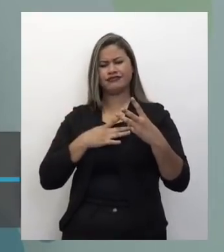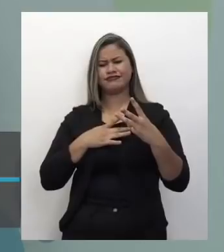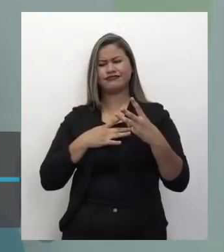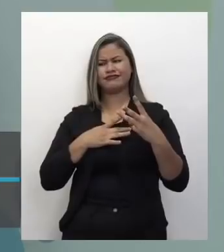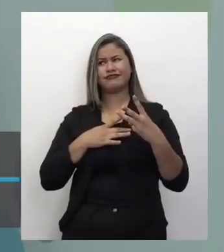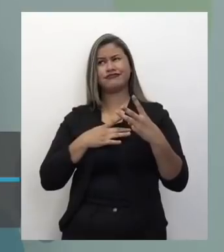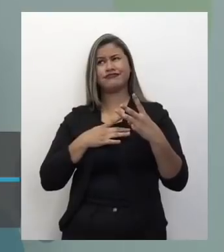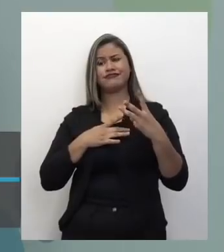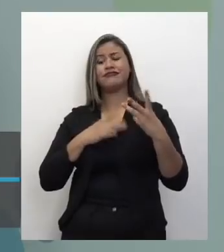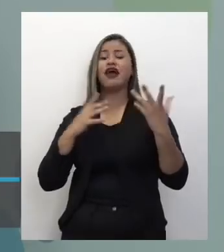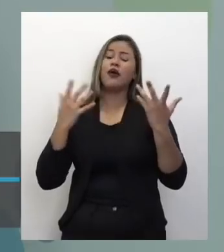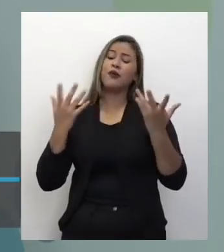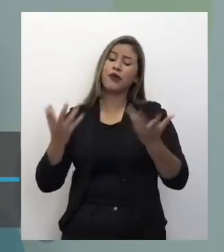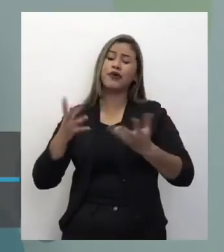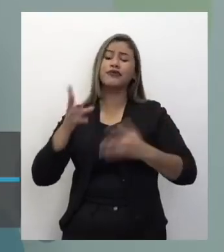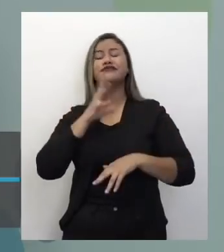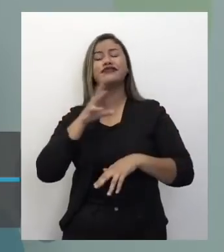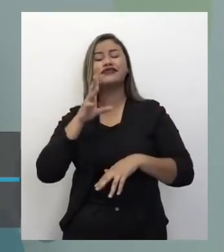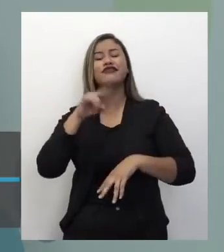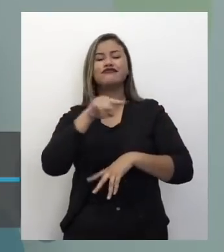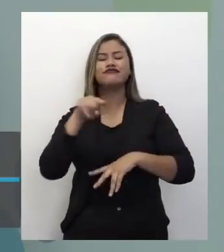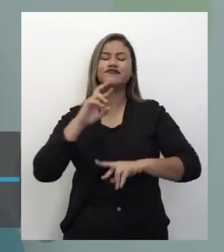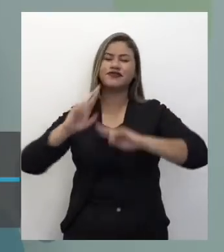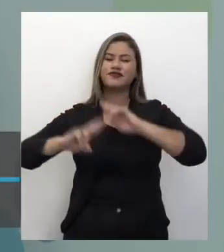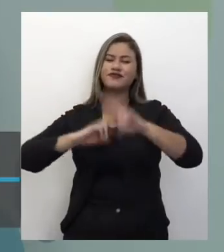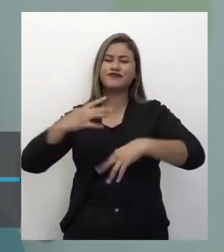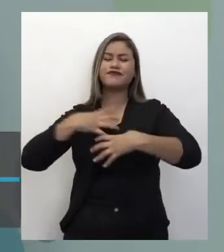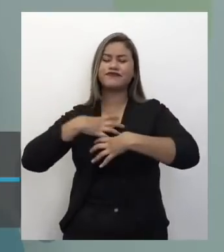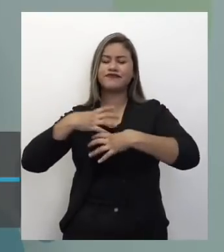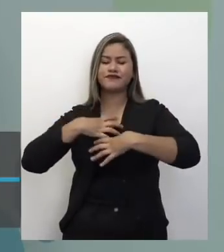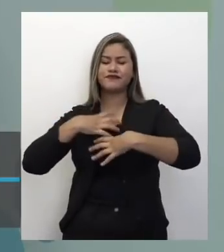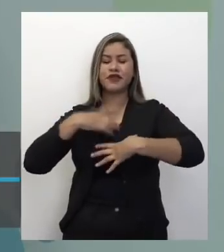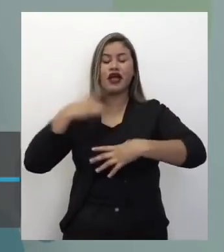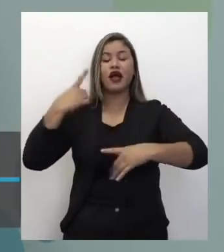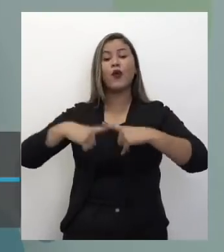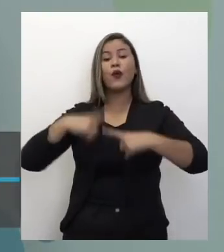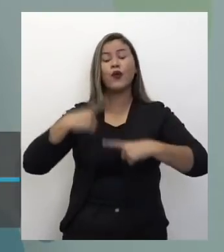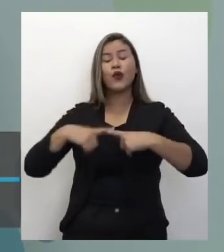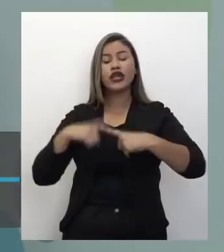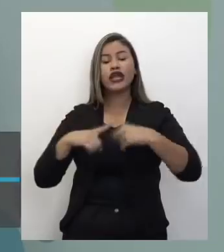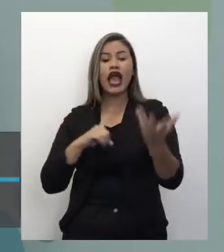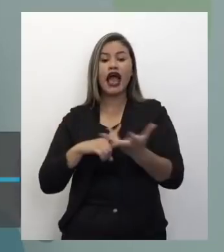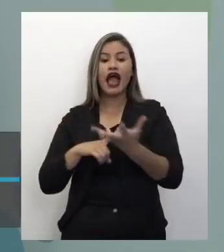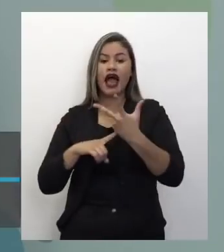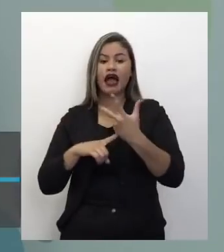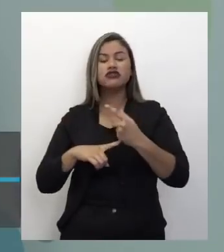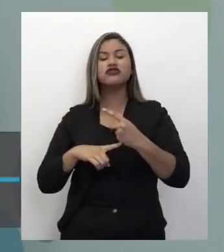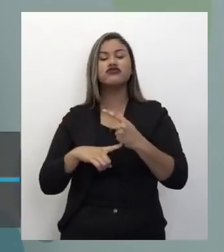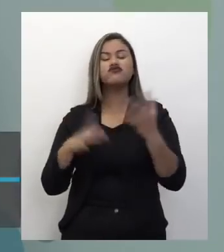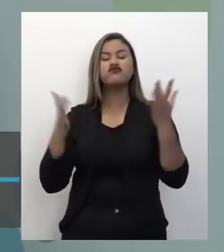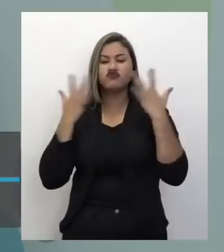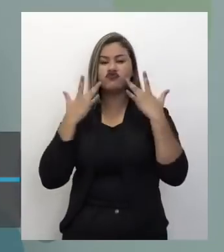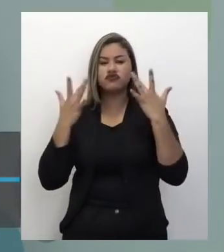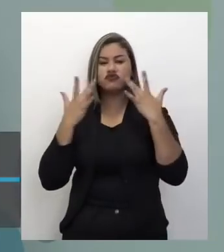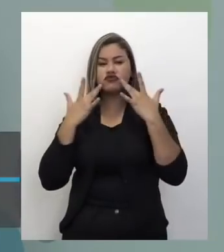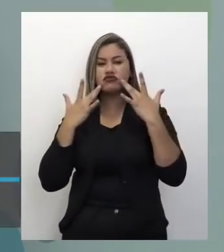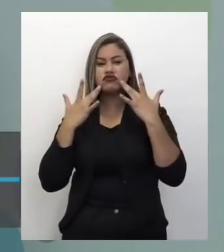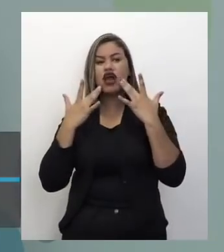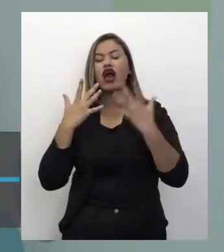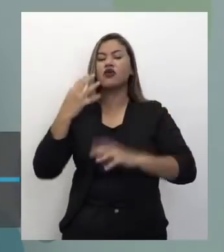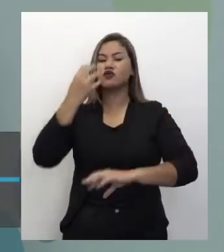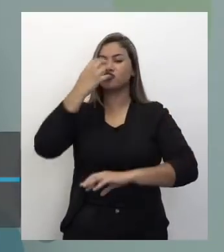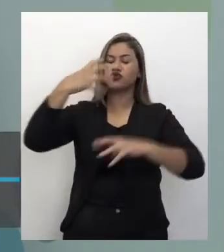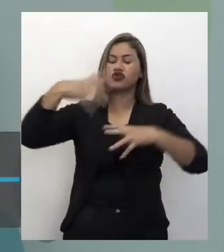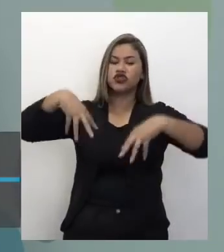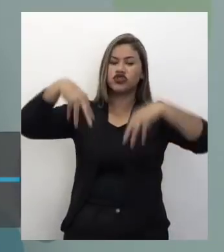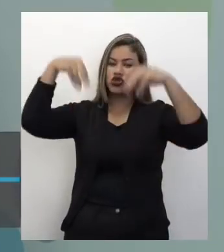vocês colocam os sentimentos de vocês. Por quê? A arte, o teatro, o circo, a dança, toda a